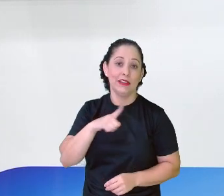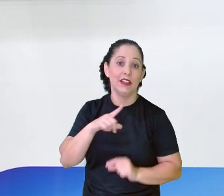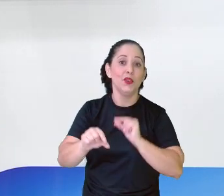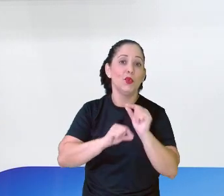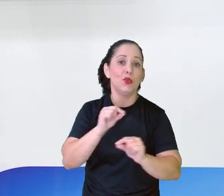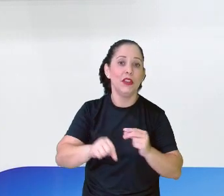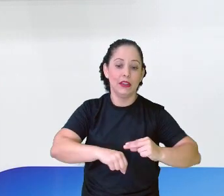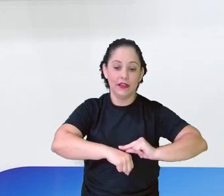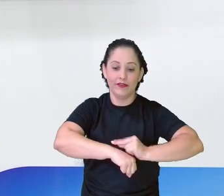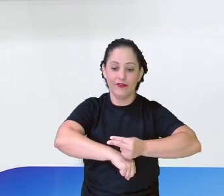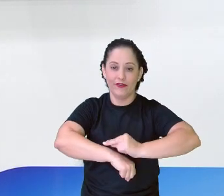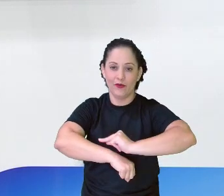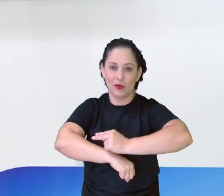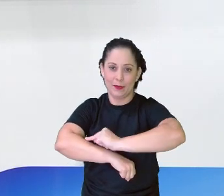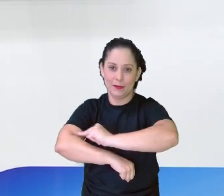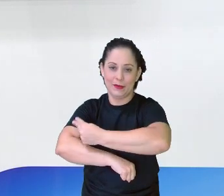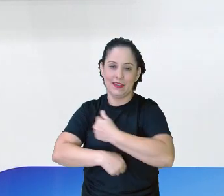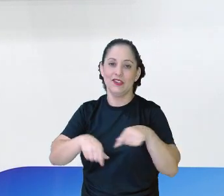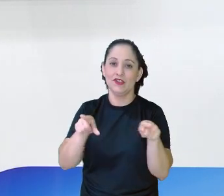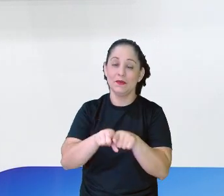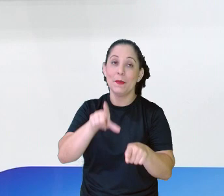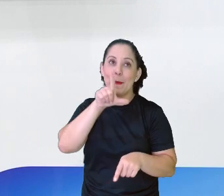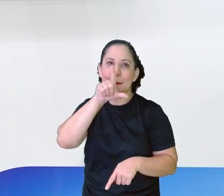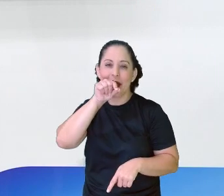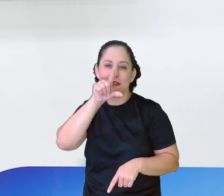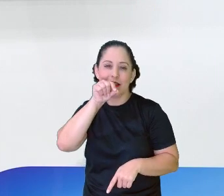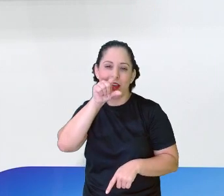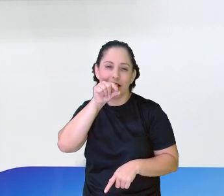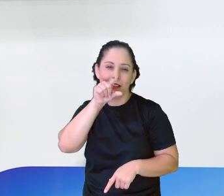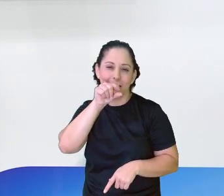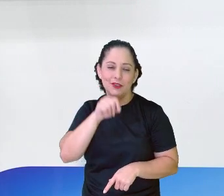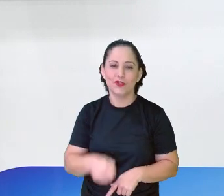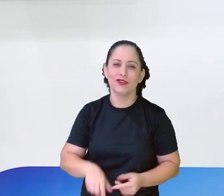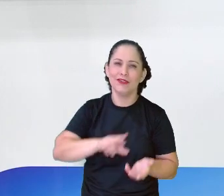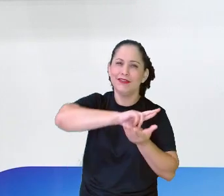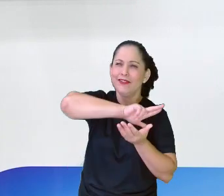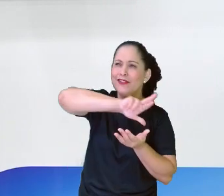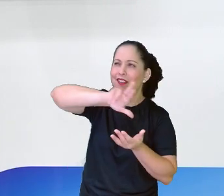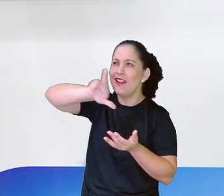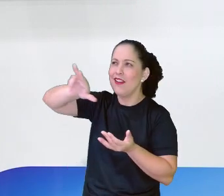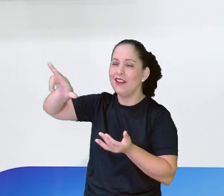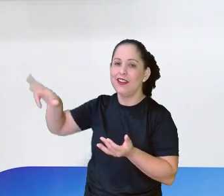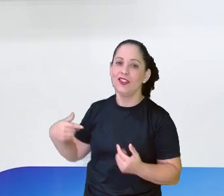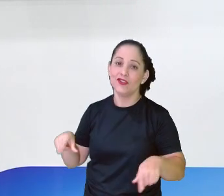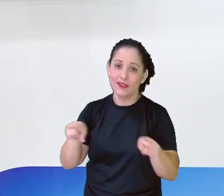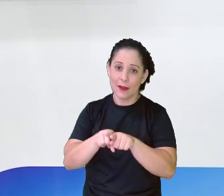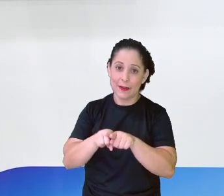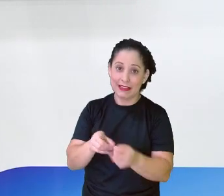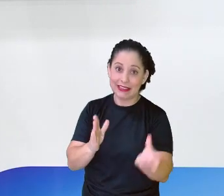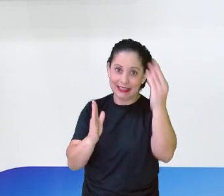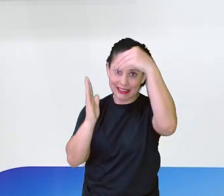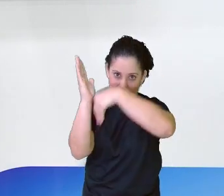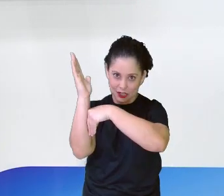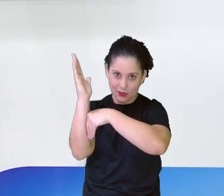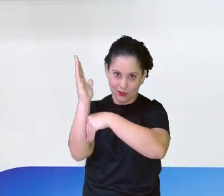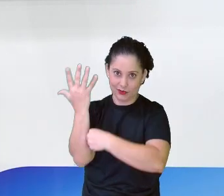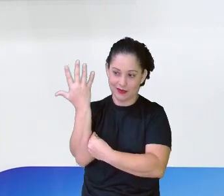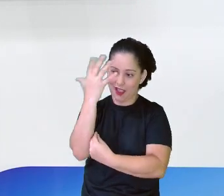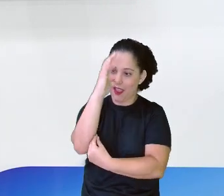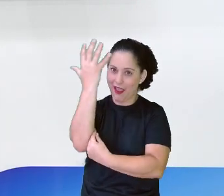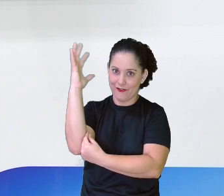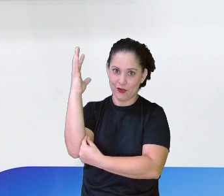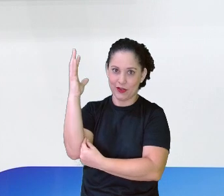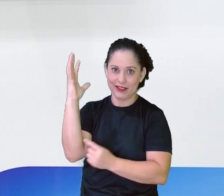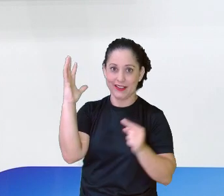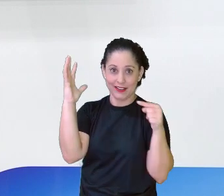Formigas, passarinhos que a gente adora, né? E existem também outros animais que permeiam ali, que vivem ali